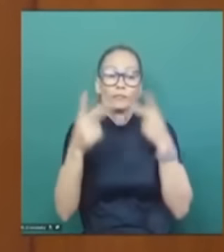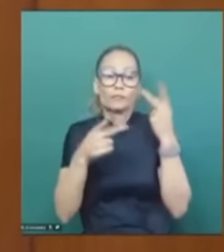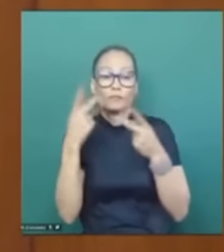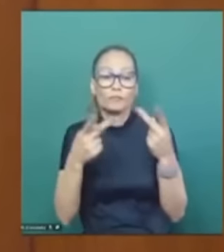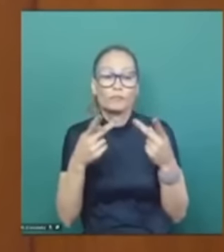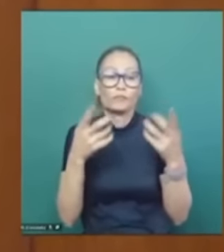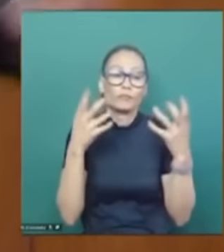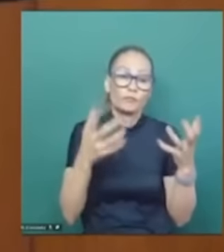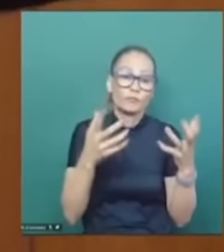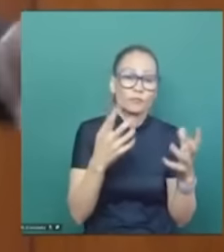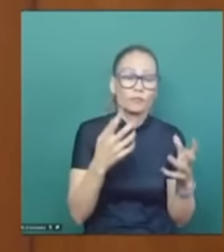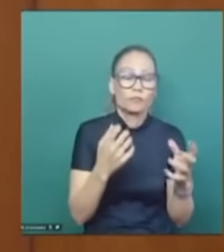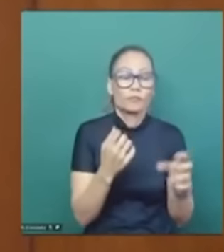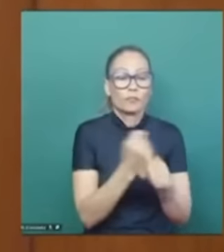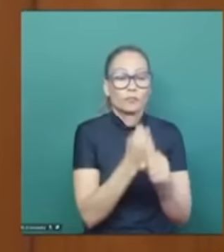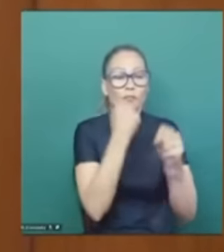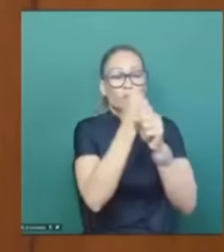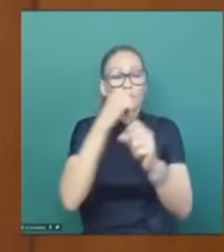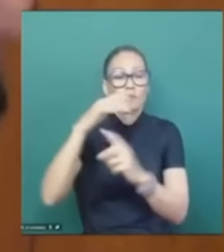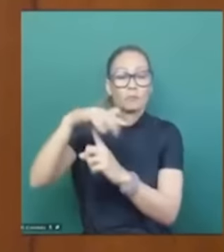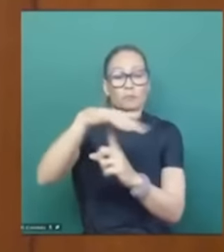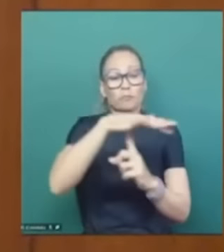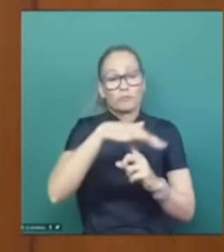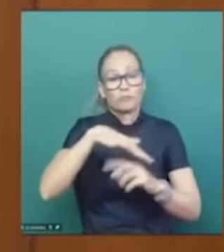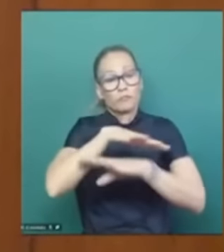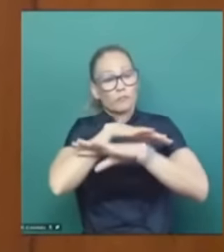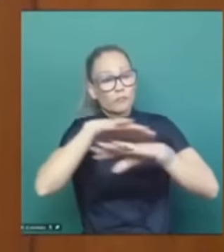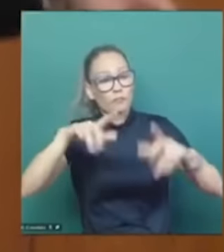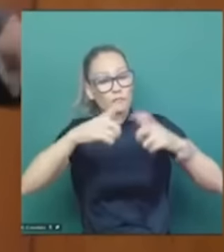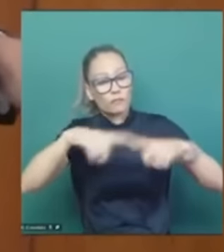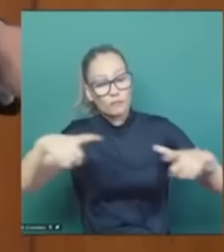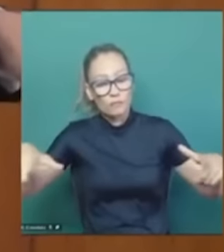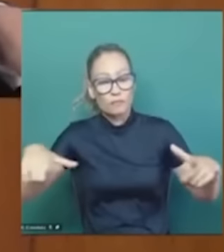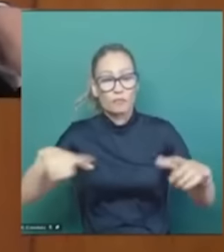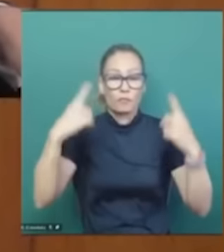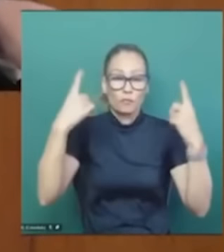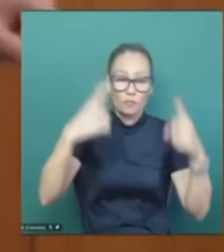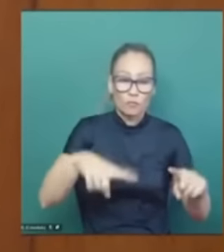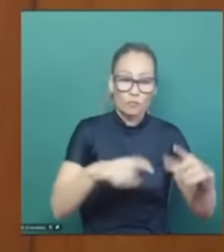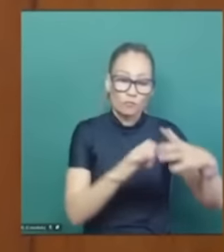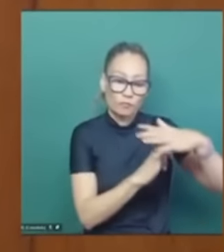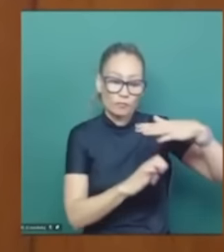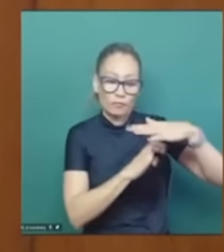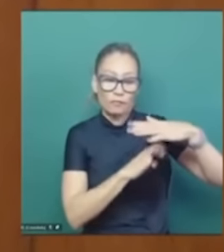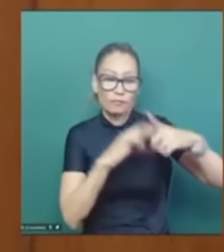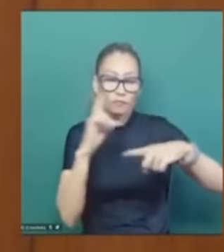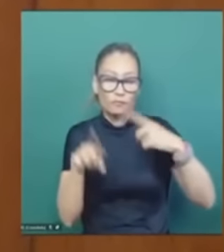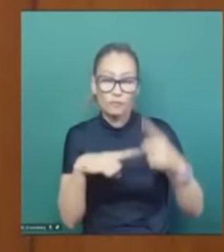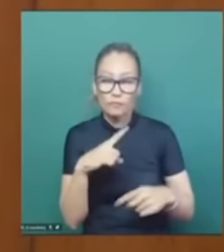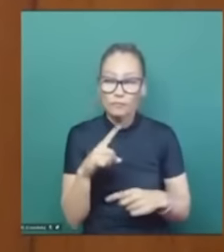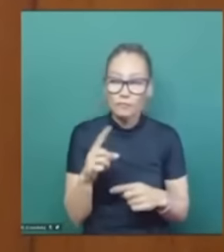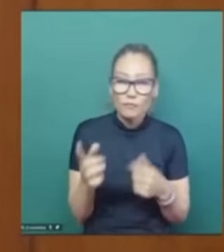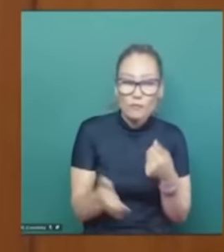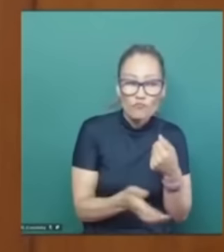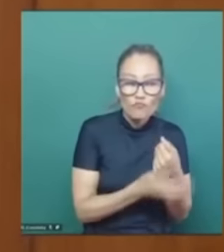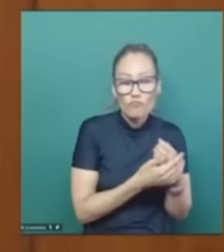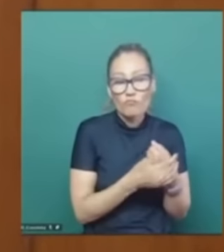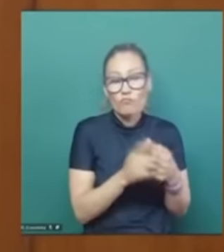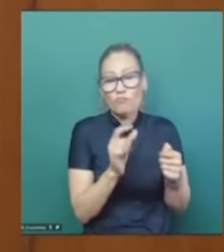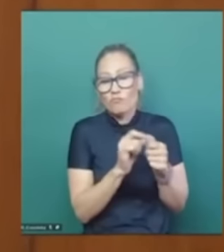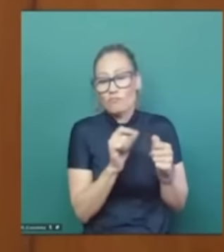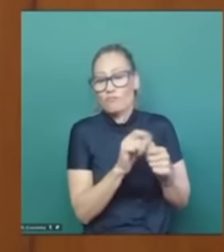parque, eu vou acabar com a expansão, eu sou contra o empreendimento imobiliário e fazer justamente o contrário. Não. Não, eu sou a favor do adensamento da cidade de